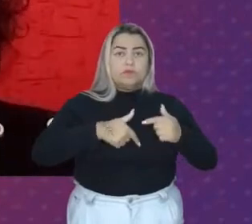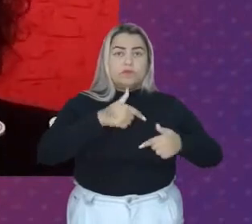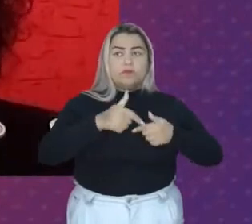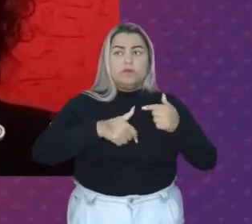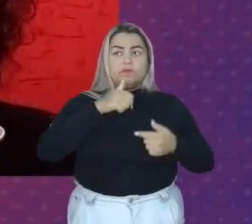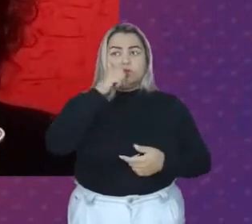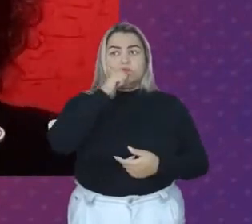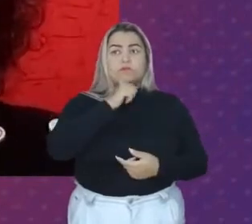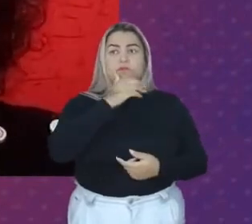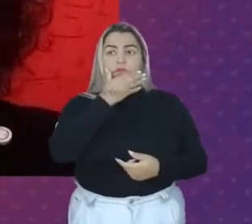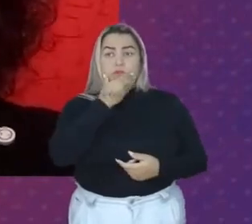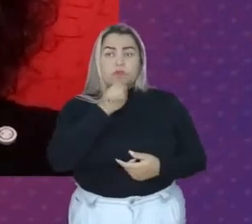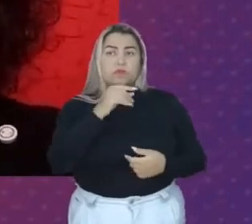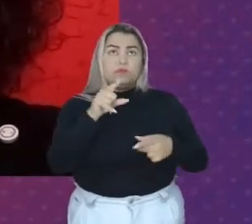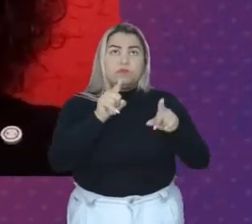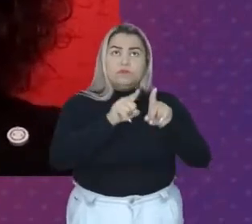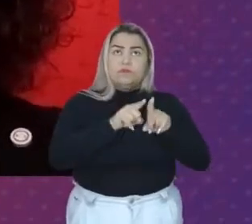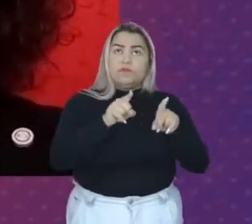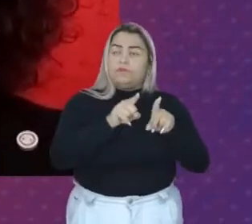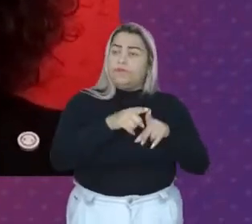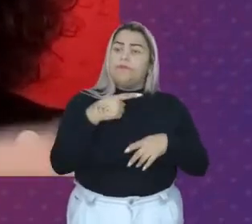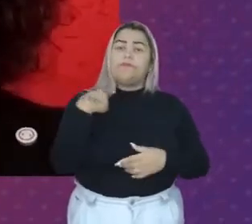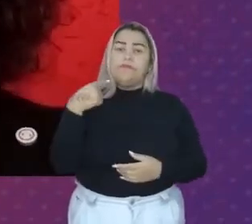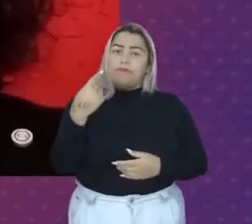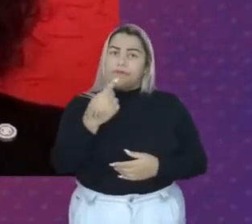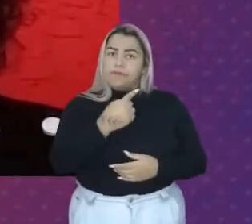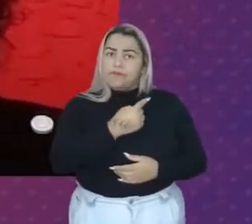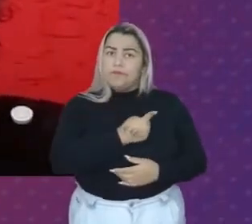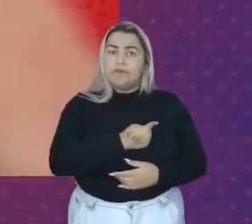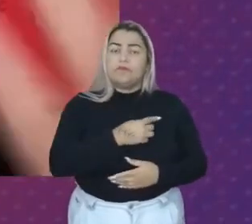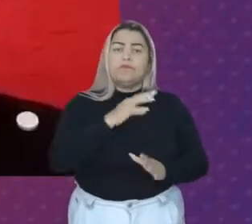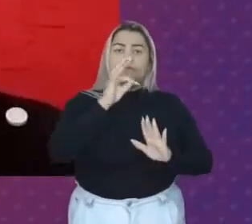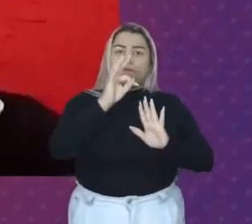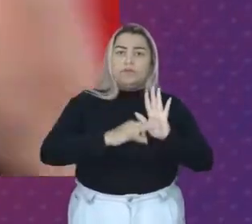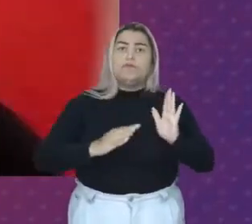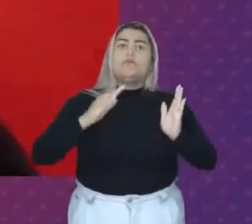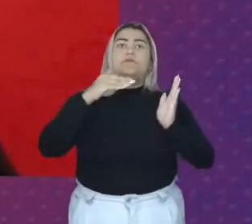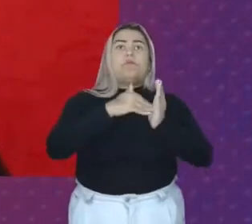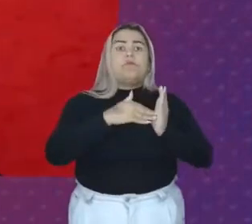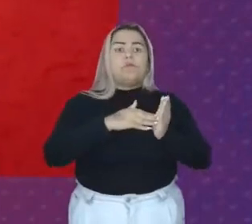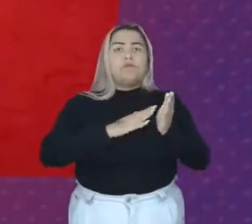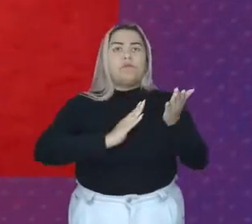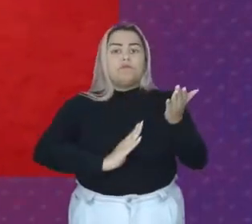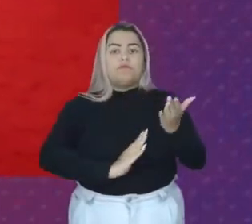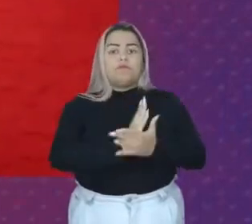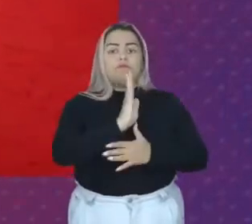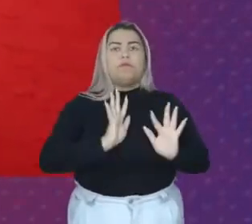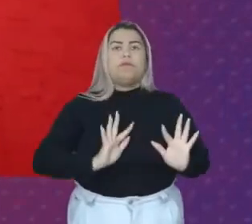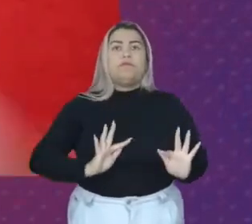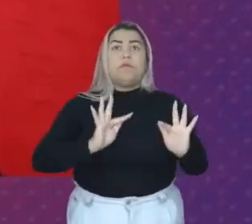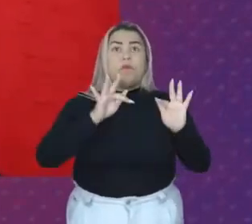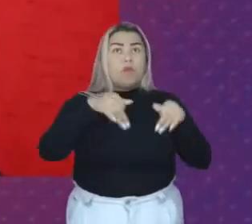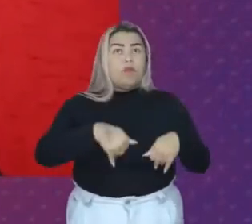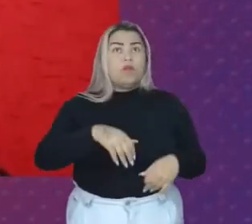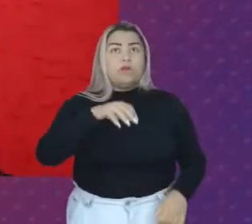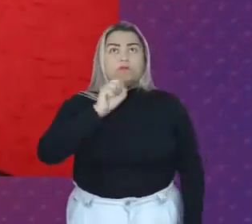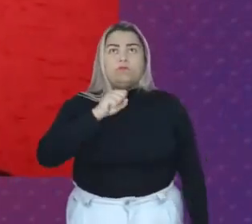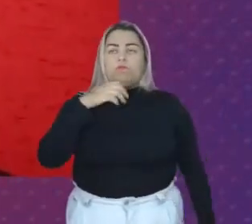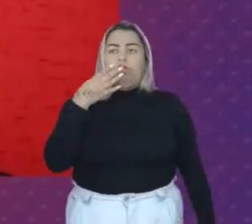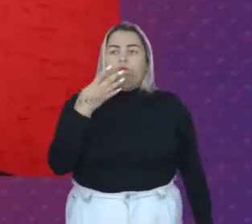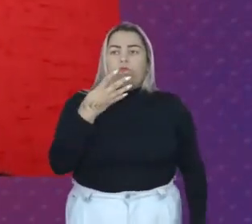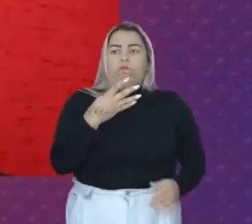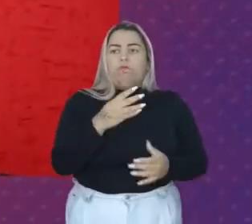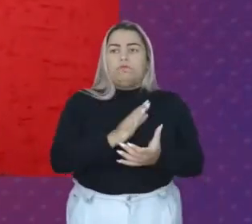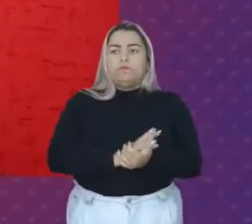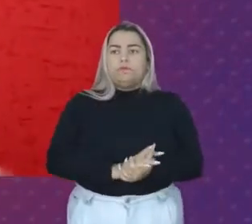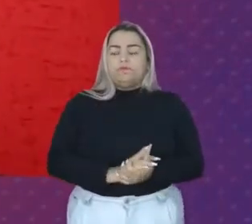né? E aí a gente vai burilando o texto até a aprovação final, que é quando se dá, né? Quando a OIT declara que